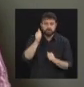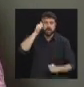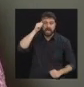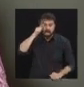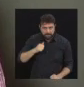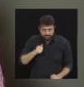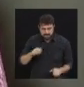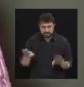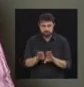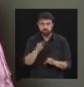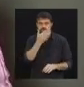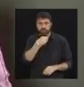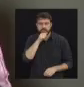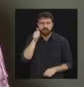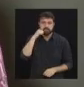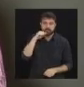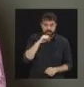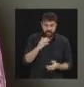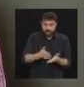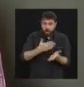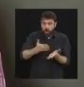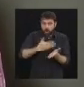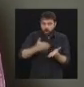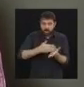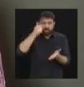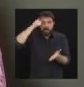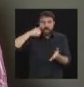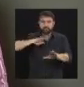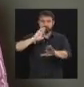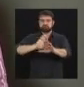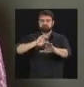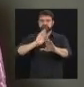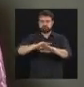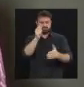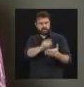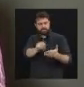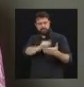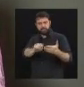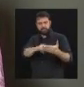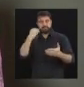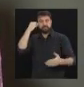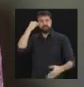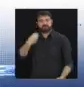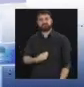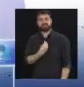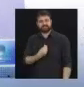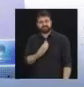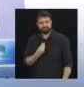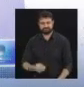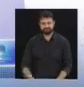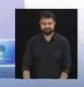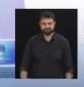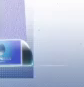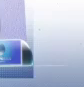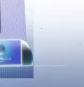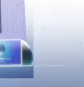pais da Amanda e o livro que a Amanda escreveu contando a experiência dela. Já.